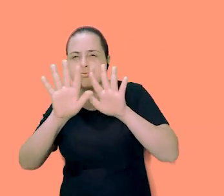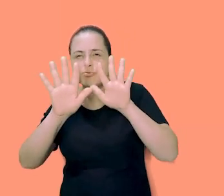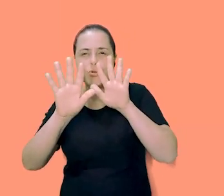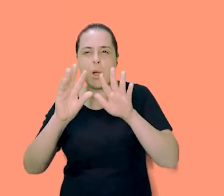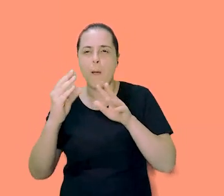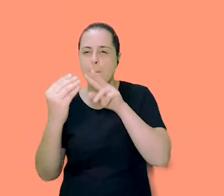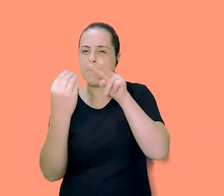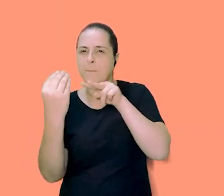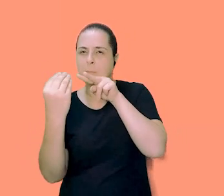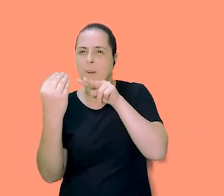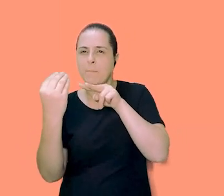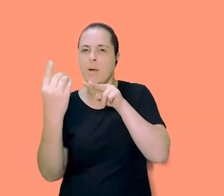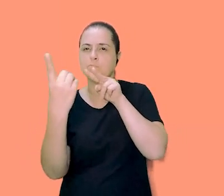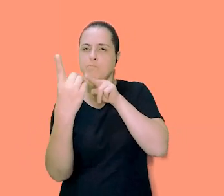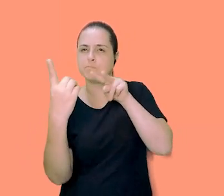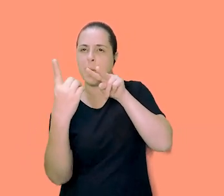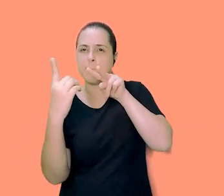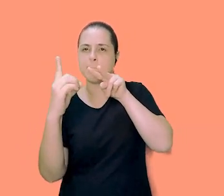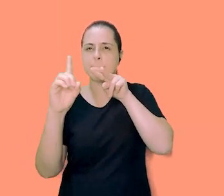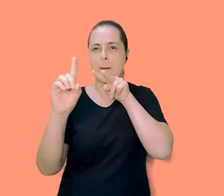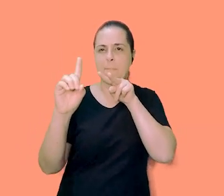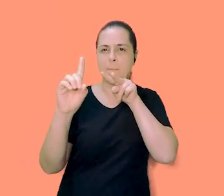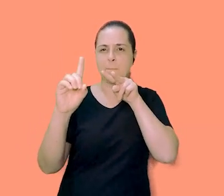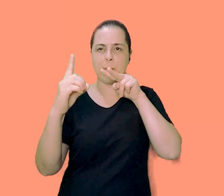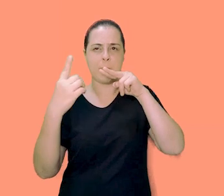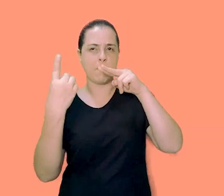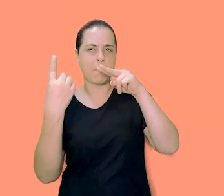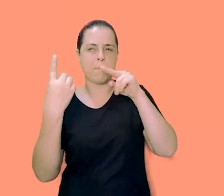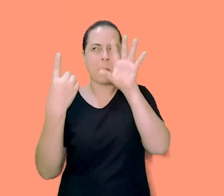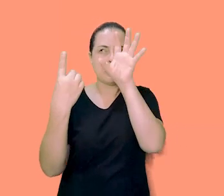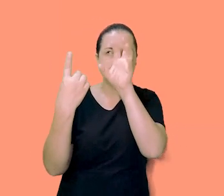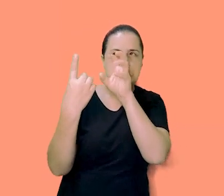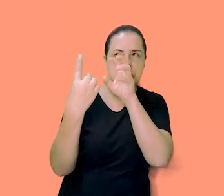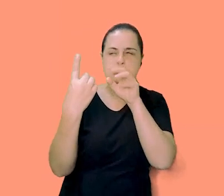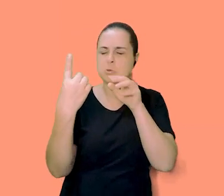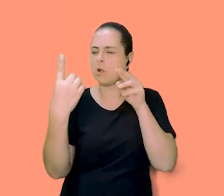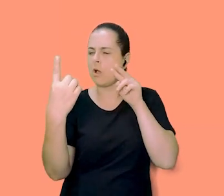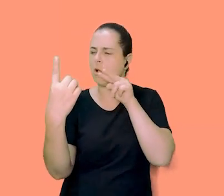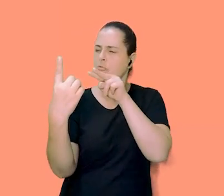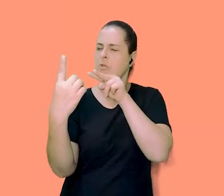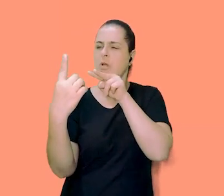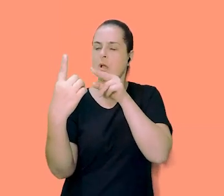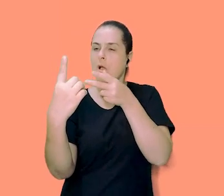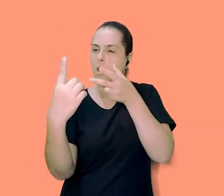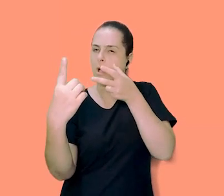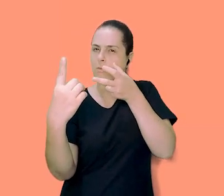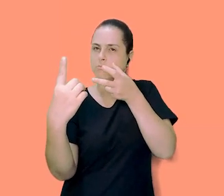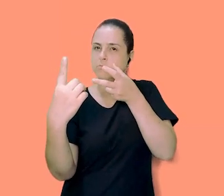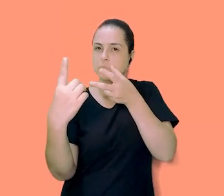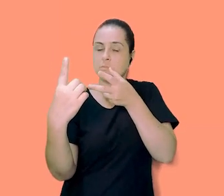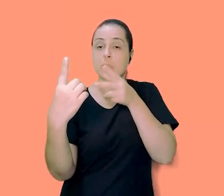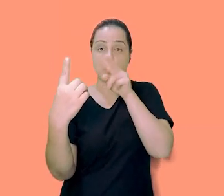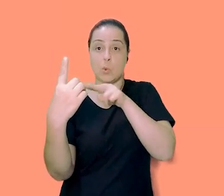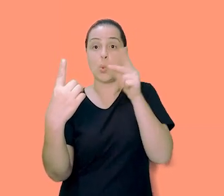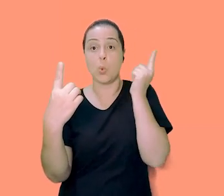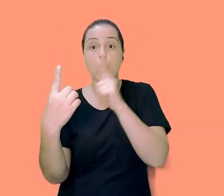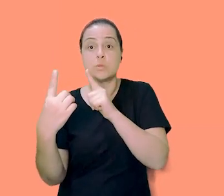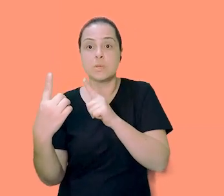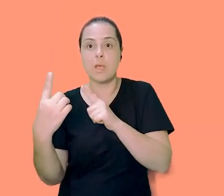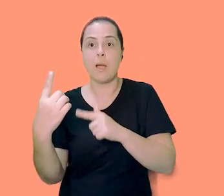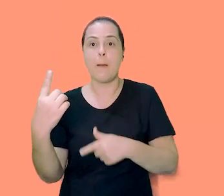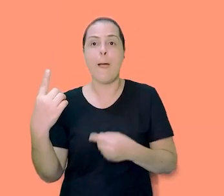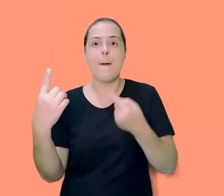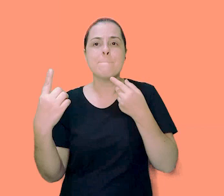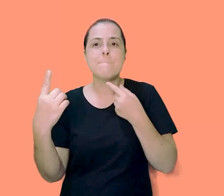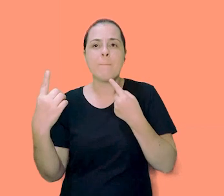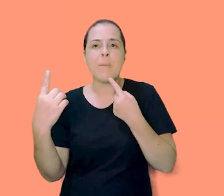de lado, eu conseguia ler o lábio, às vezes, até numa penumbra, eu tocava aqui na pessoa, eu conseguia. Eu conseguia, às vezes, até tampando o